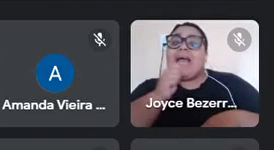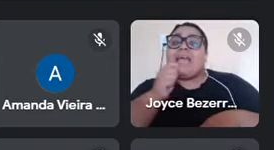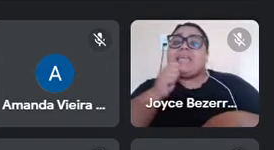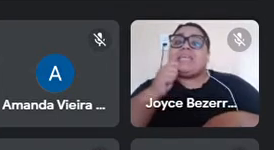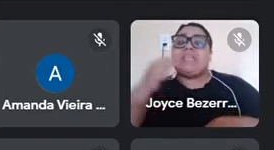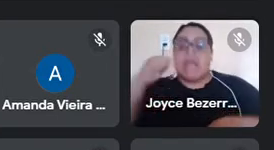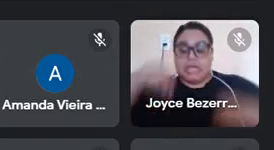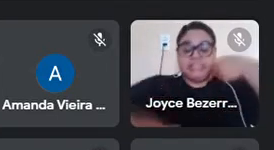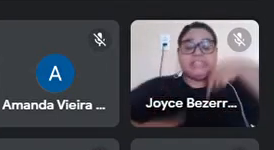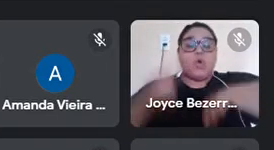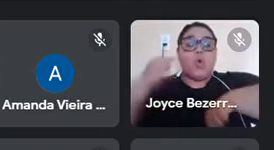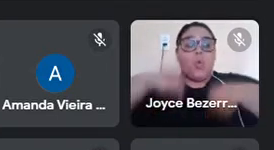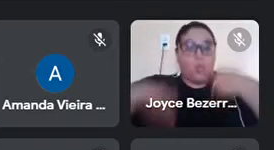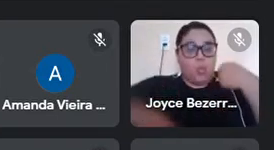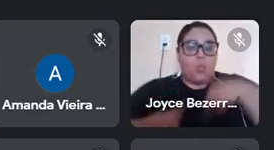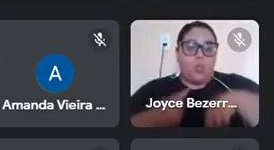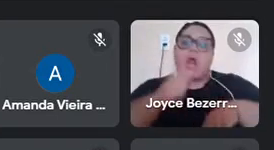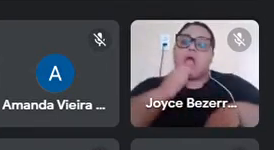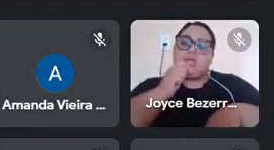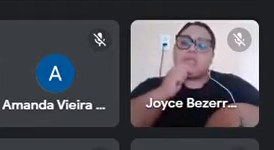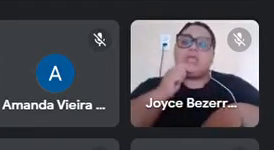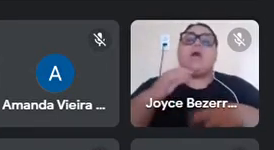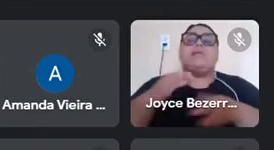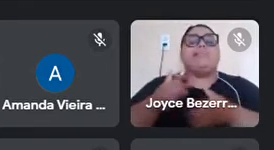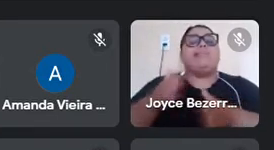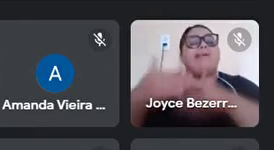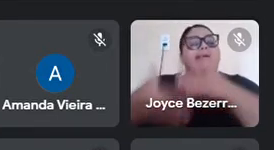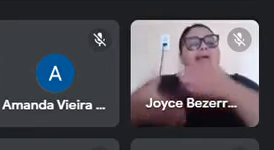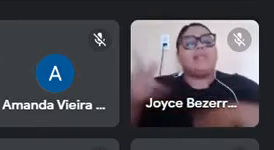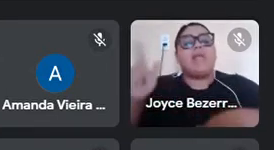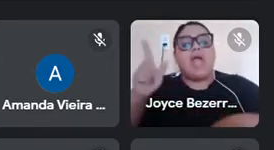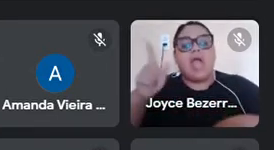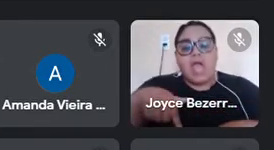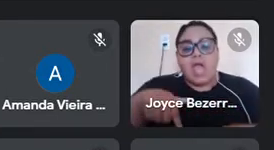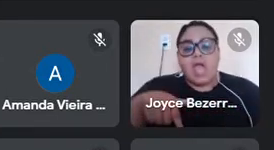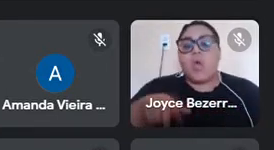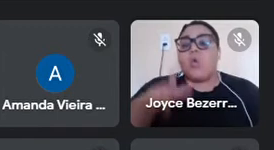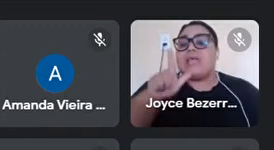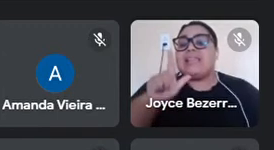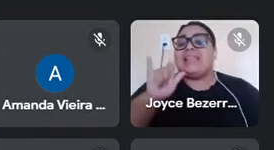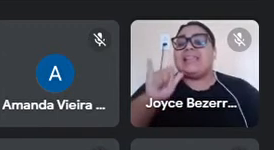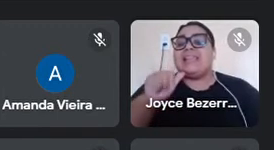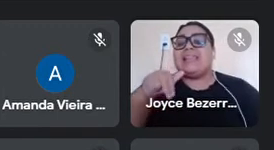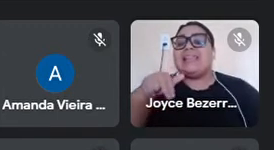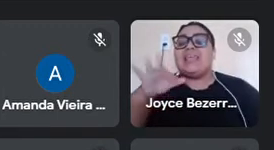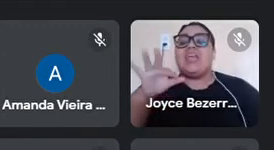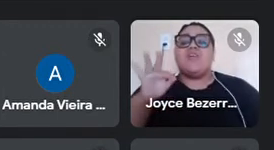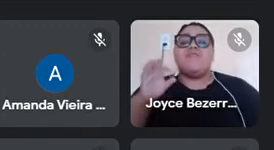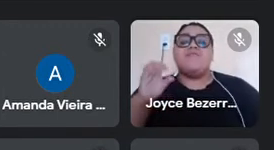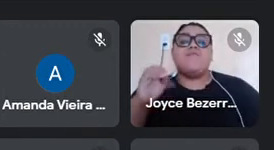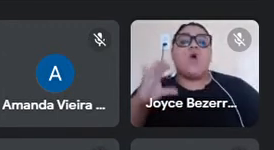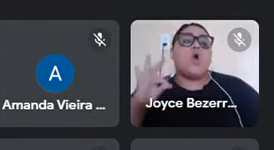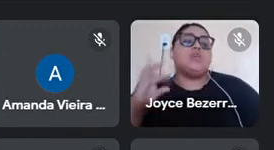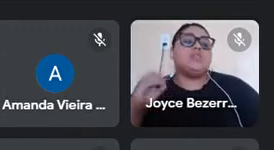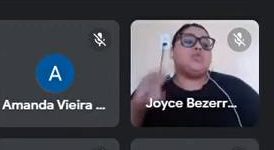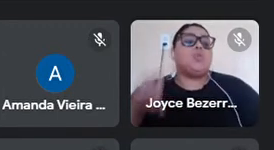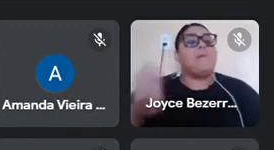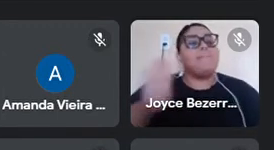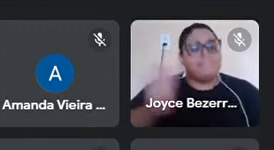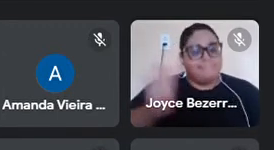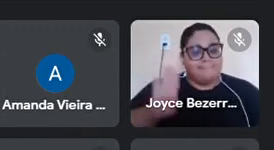organismo a longo prazo são os linfócitos B de memória, né? E não os anticorpos na sua forma livre,